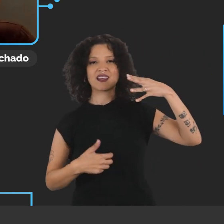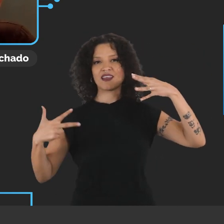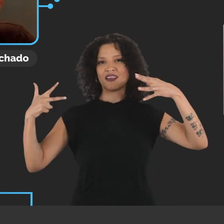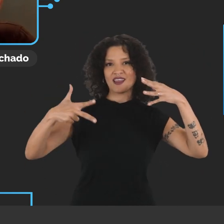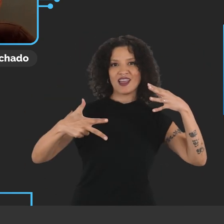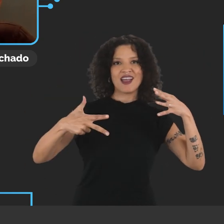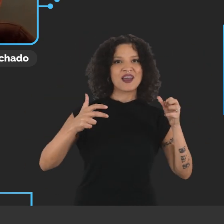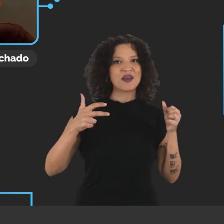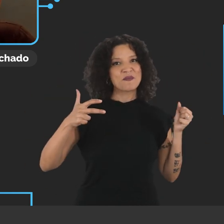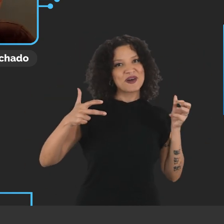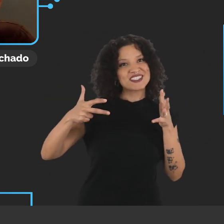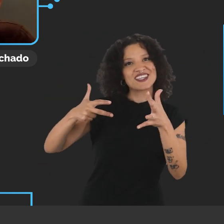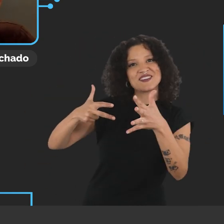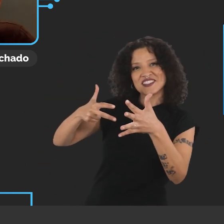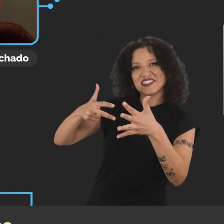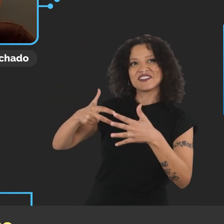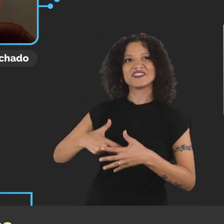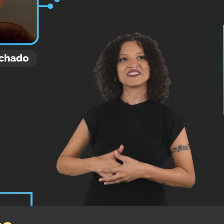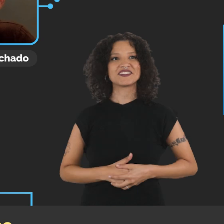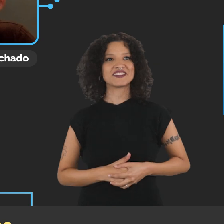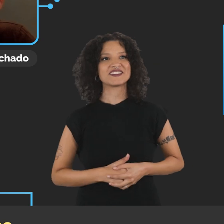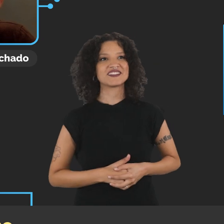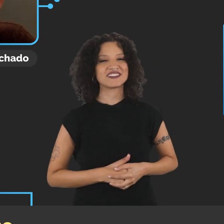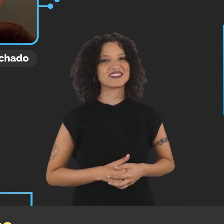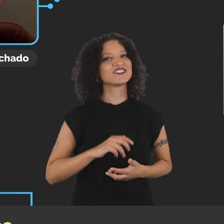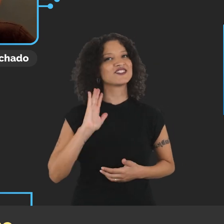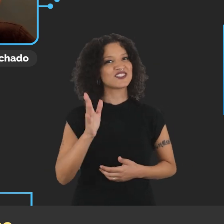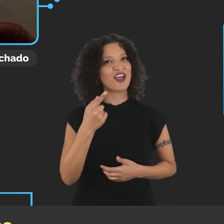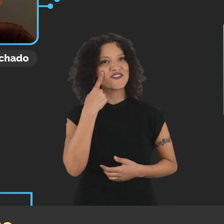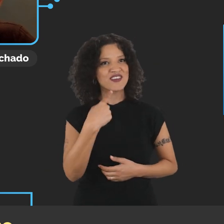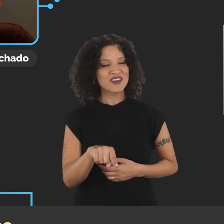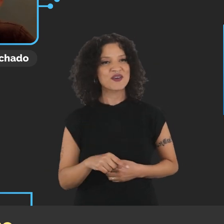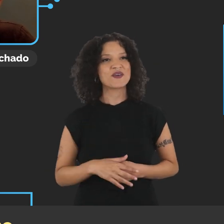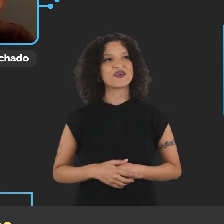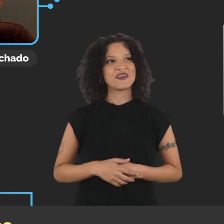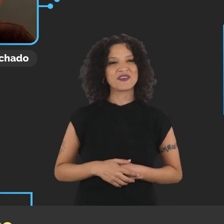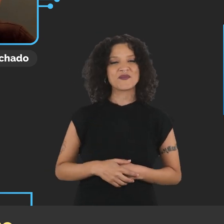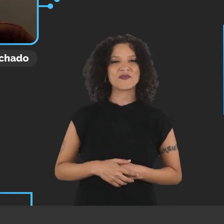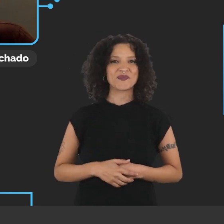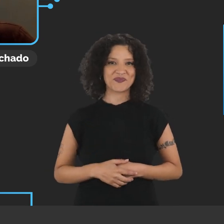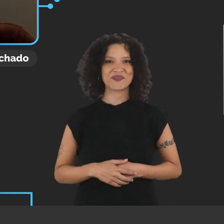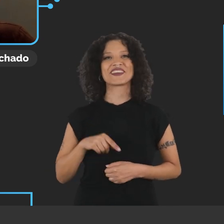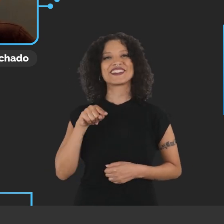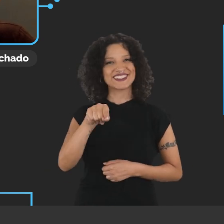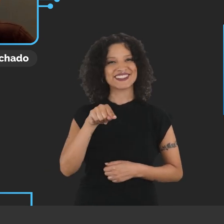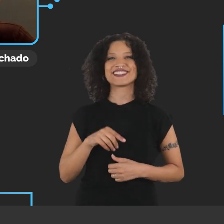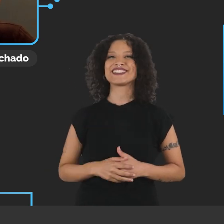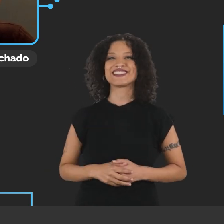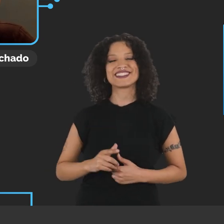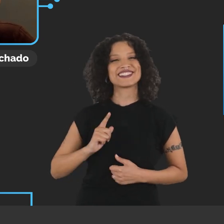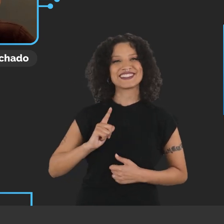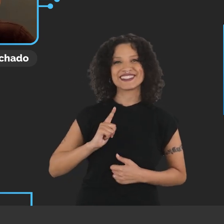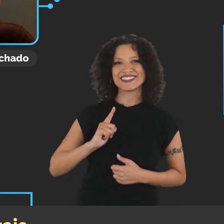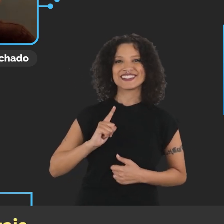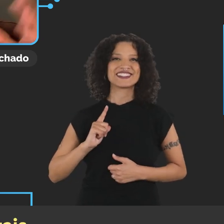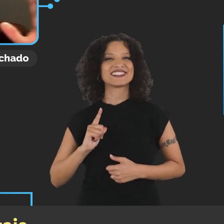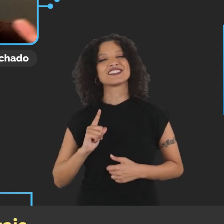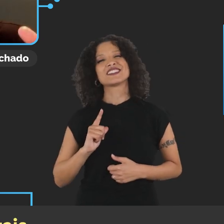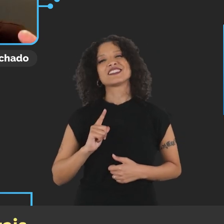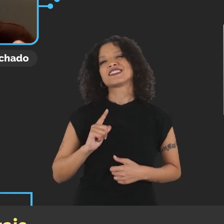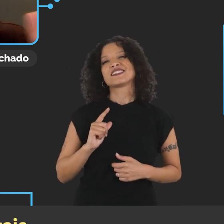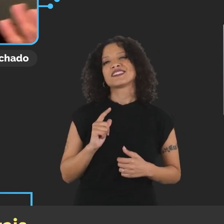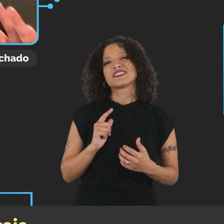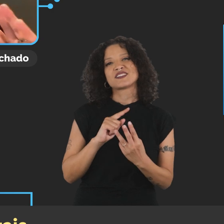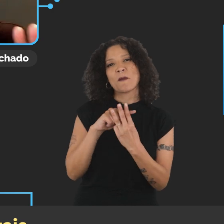câmera, ação. Todo mundo já deve ter escutado isso algum dia, né? Algum momento aí. Luz, câmera e ação. Essas